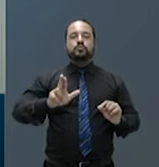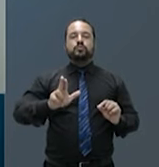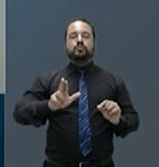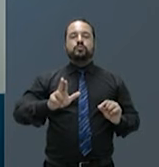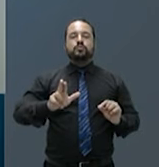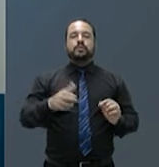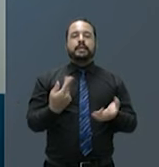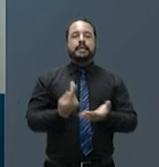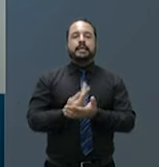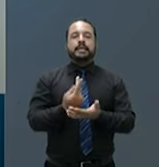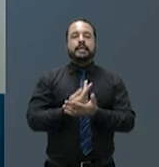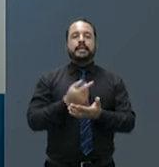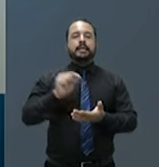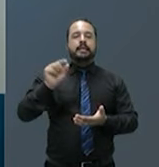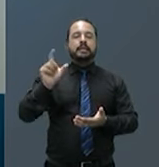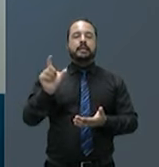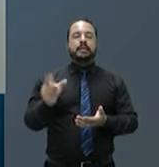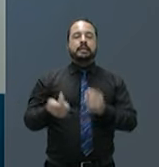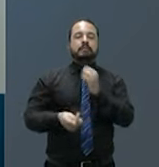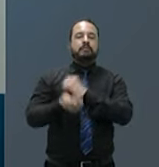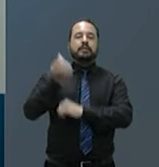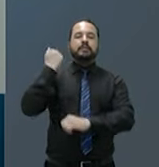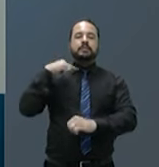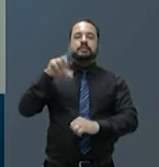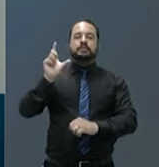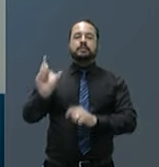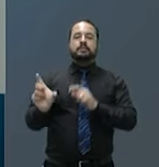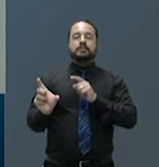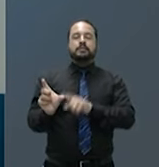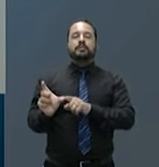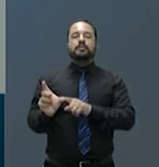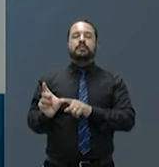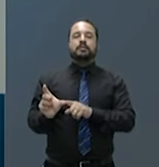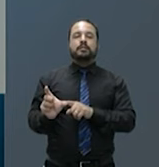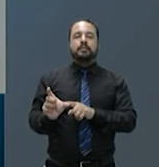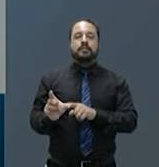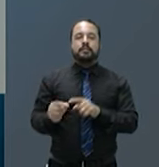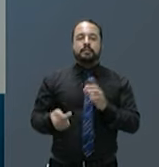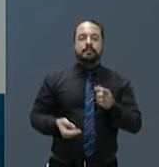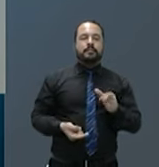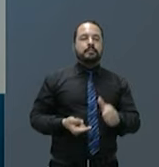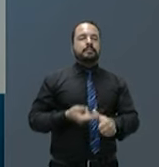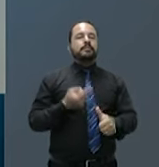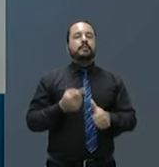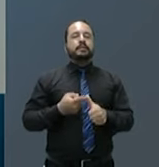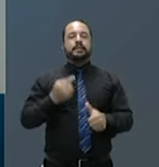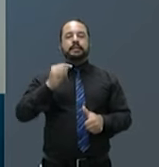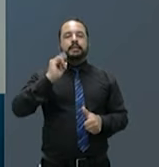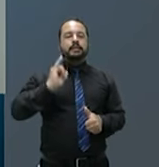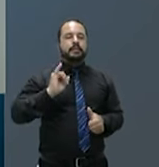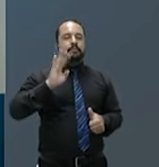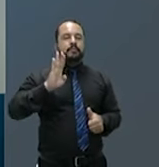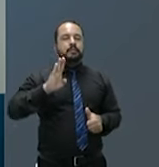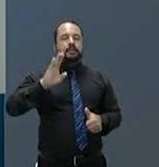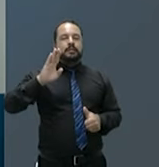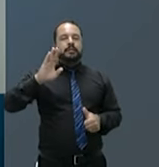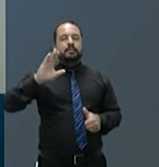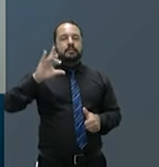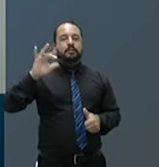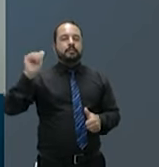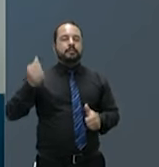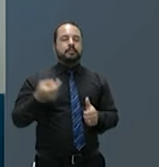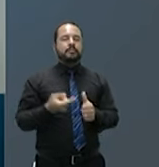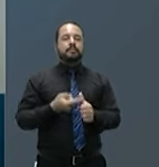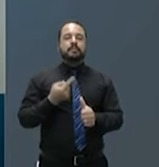incorreto do precedente qualificado. Primeiro de tudo, excelências, o IBDP parte da premissa de que se